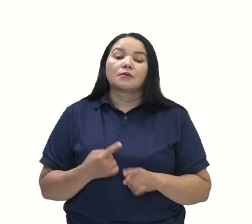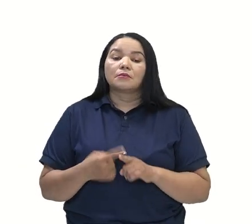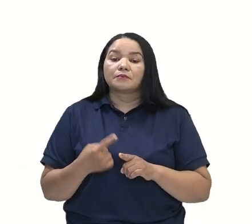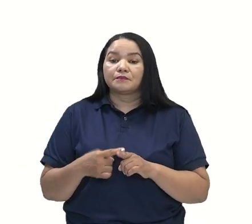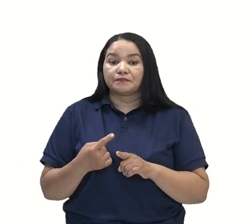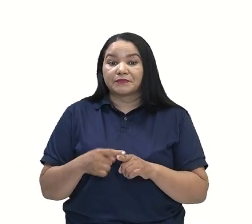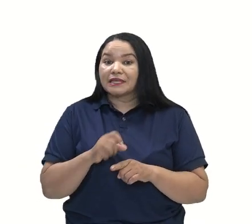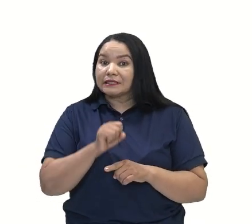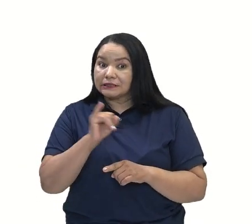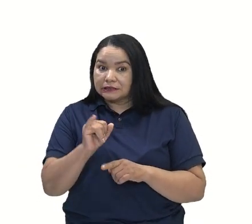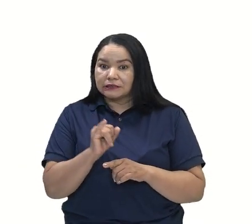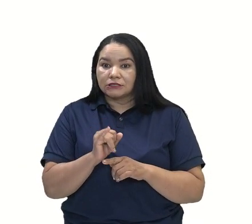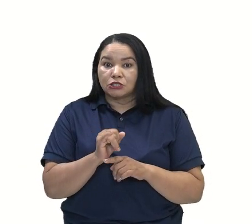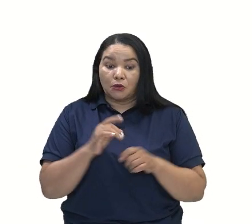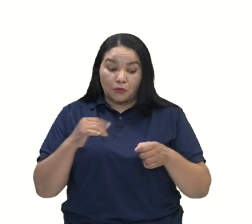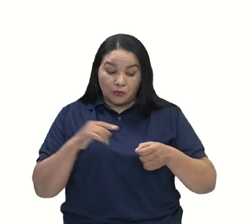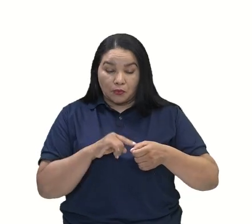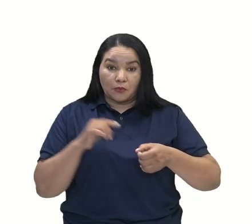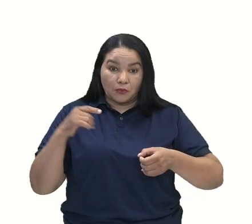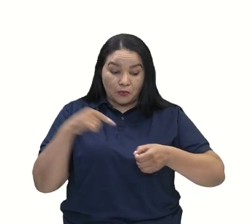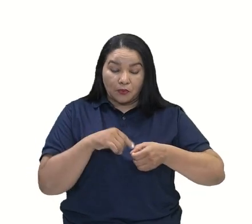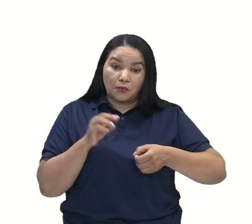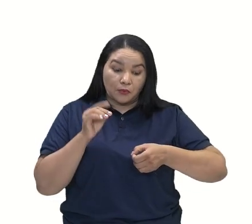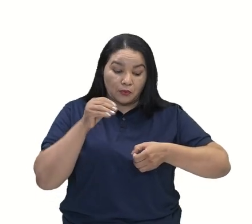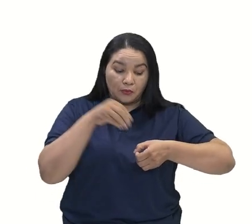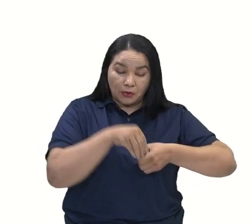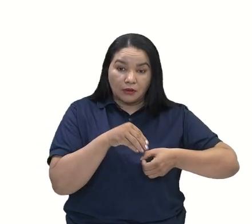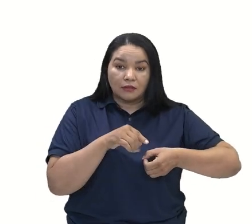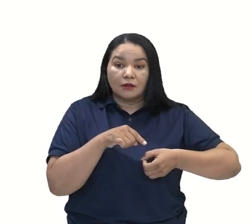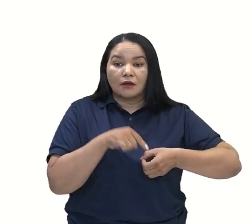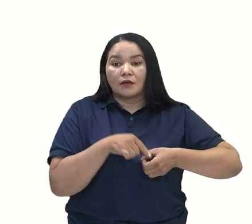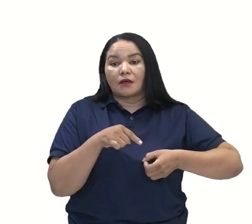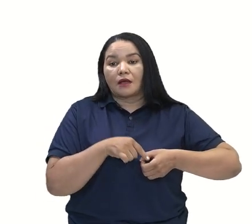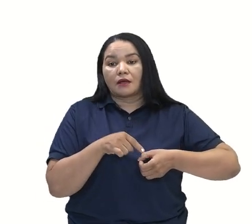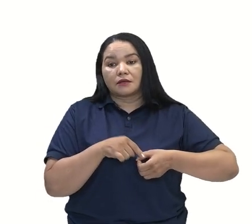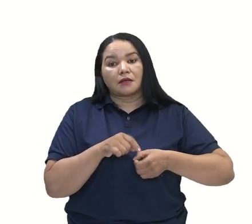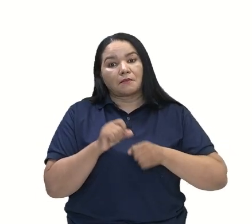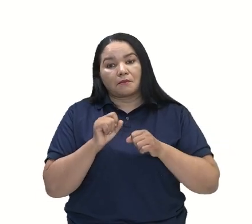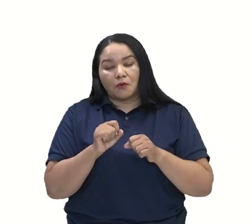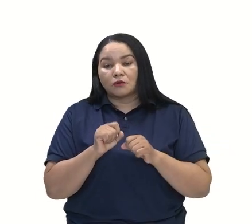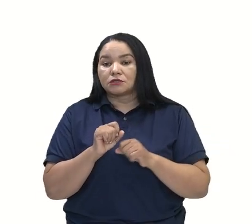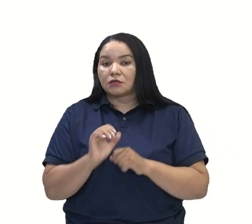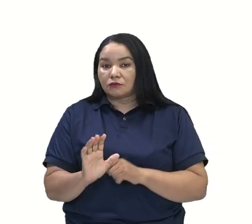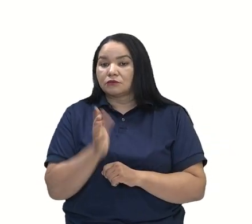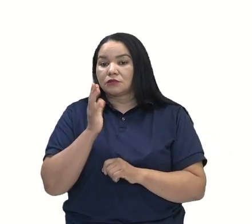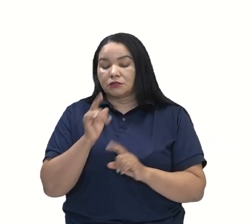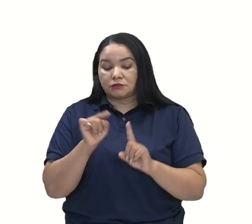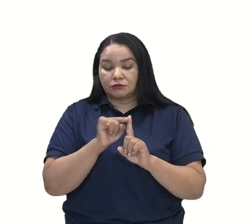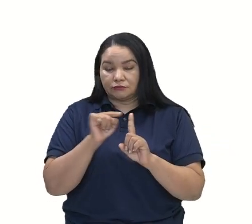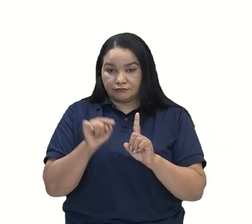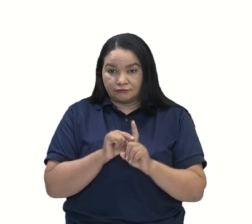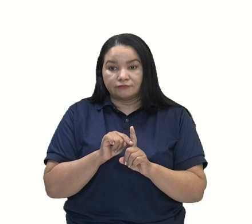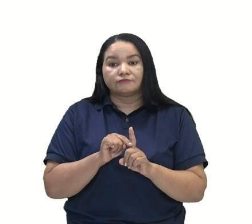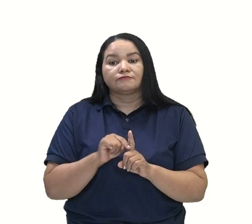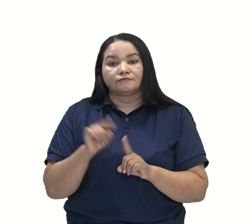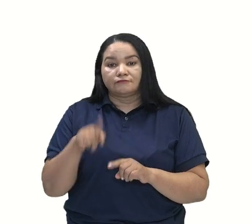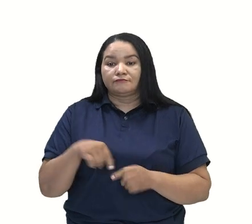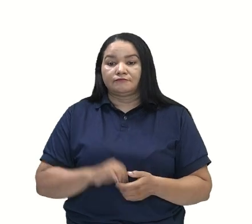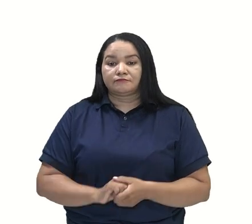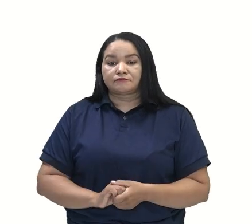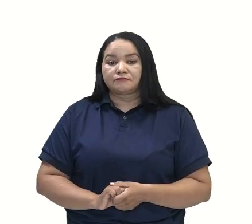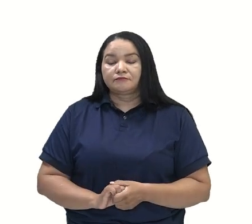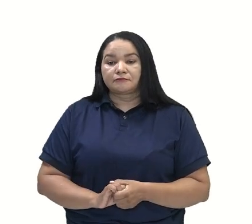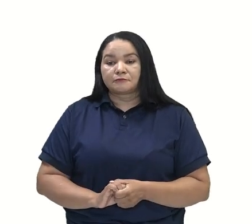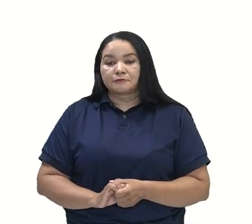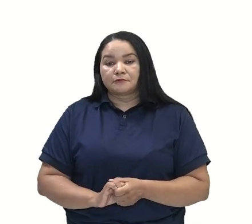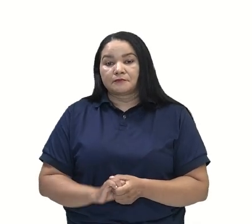o espermatozoide entrar nas tubas uterinas, ele vai ter acesso ao óvulo, assim acontece a fecundação e a gestação. Se